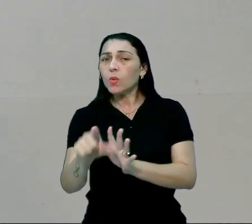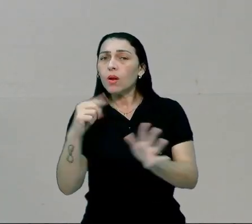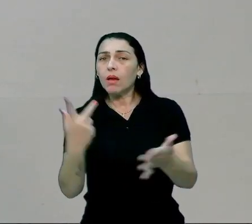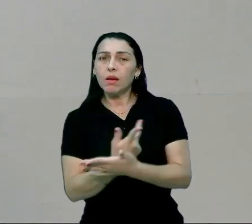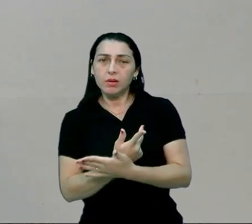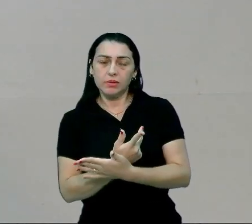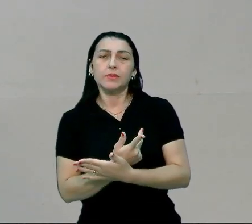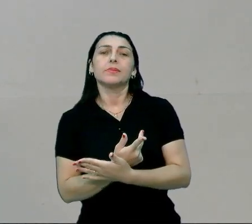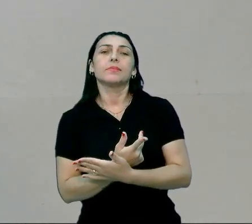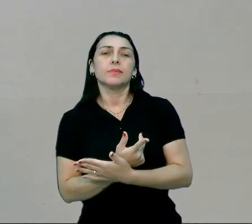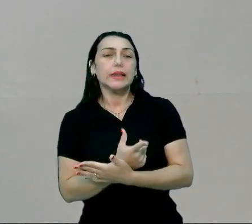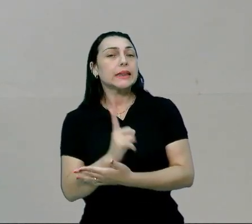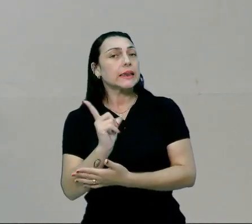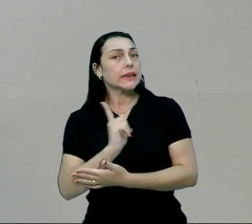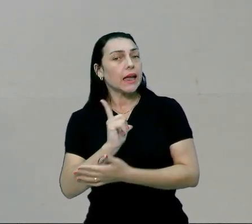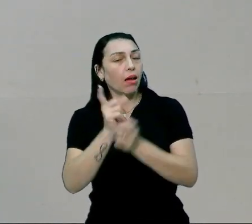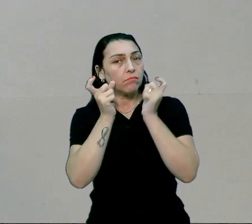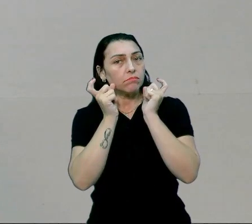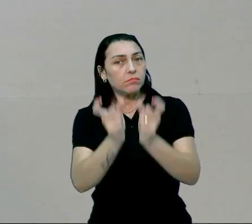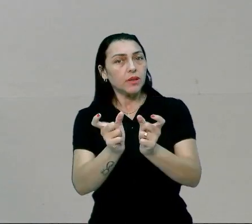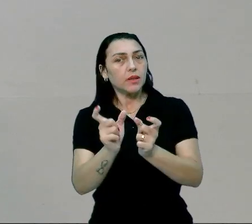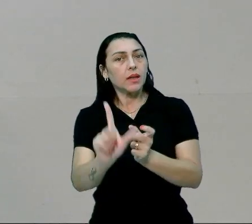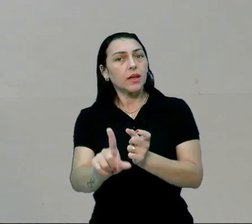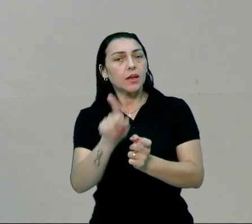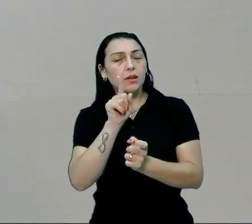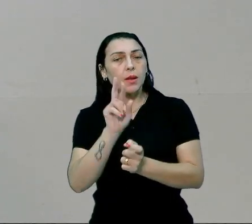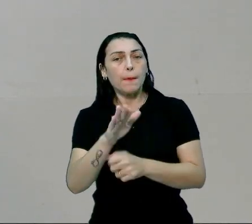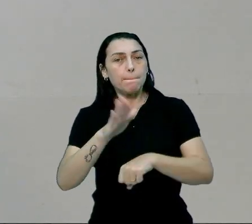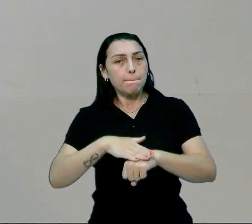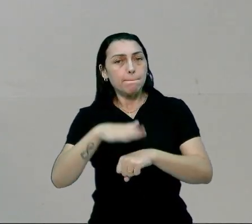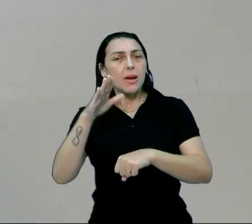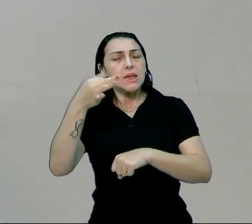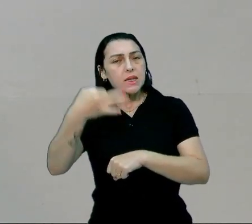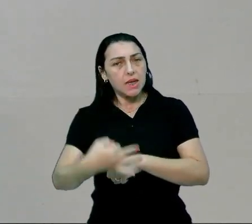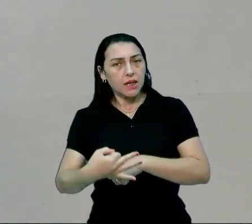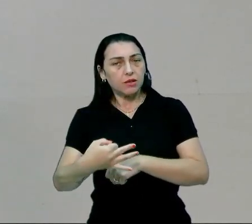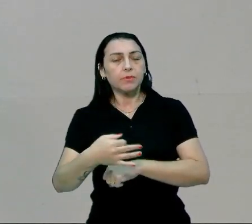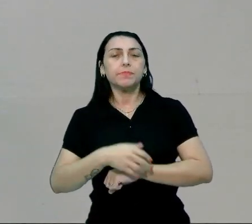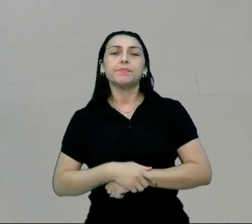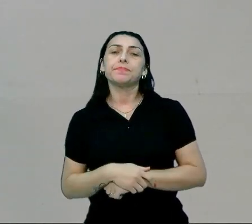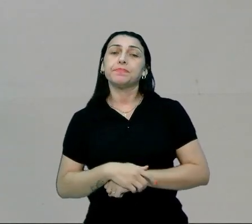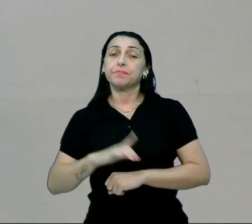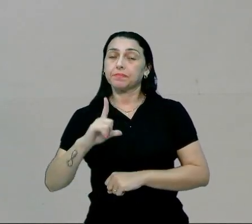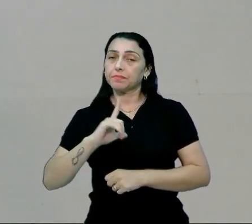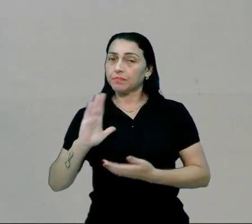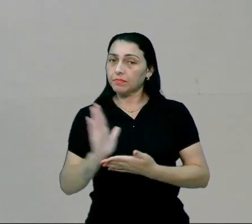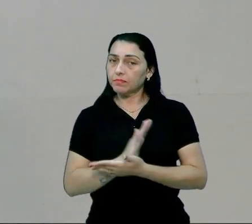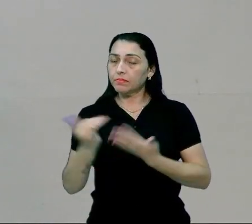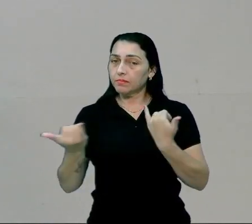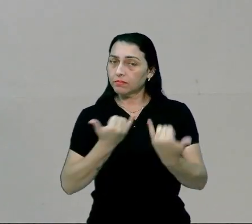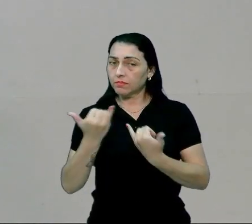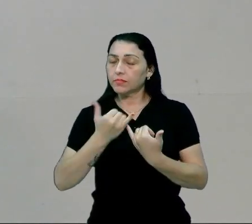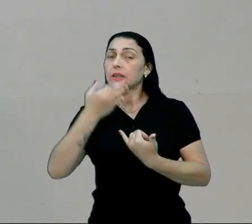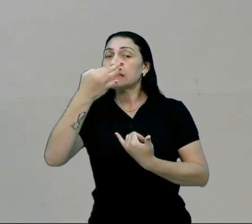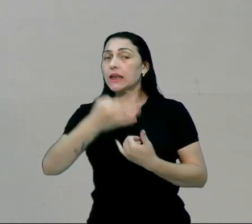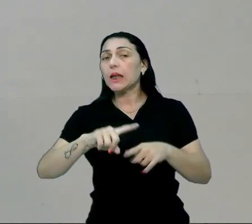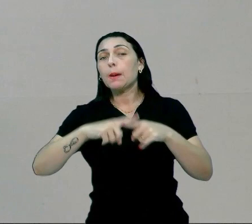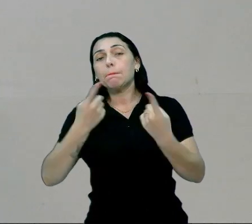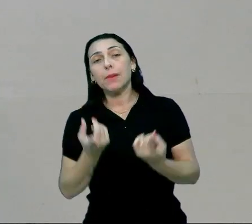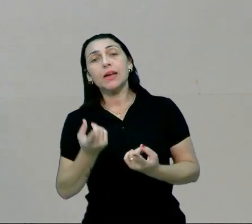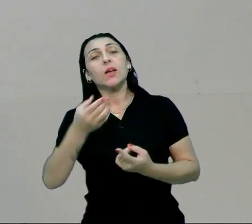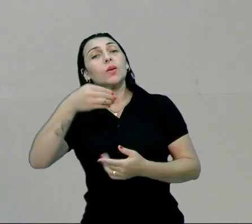forma errônea. Então a gente sempre tem que buscar a alternativa mais correta, beleza? Às vezes tem informações que elas são assertivas, mas elas não